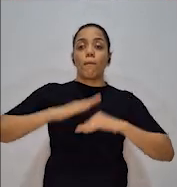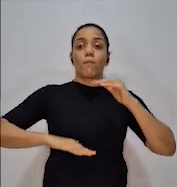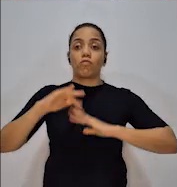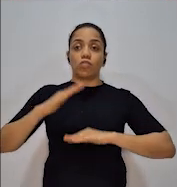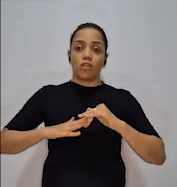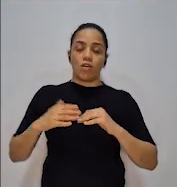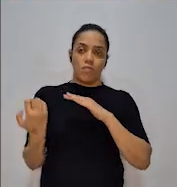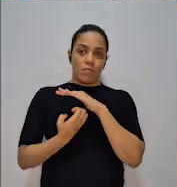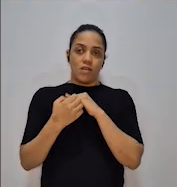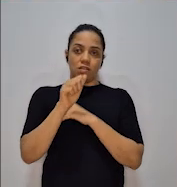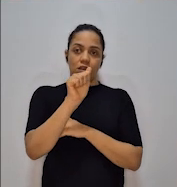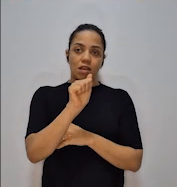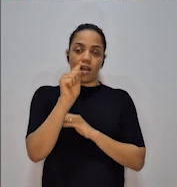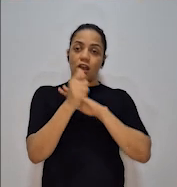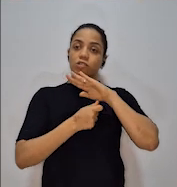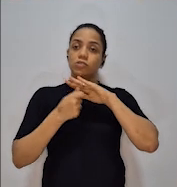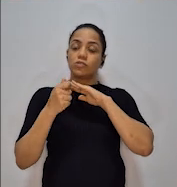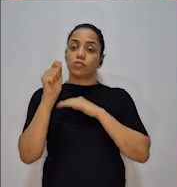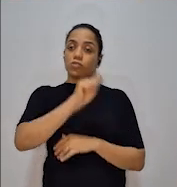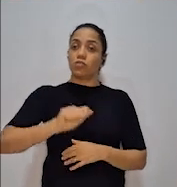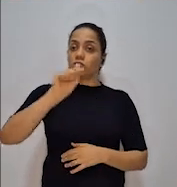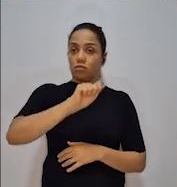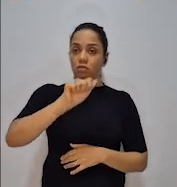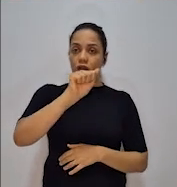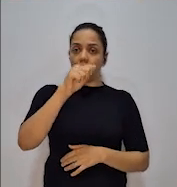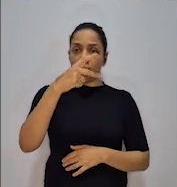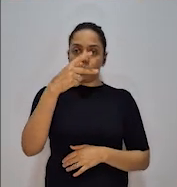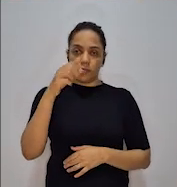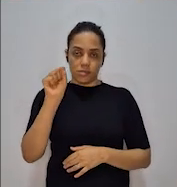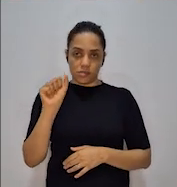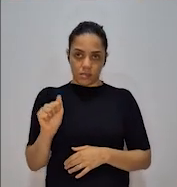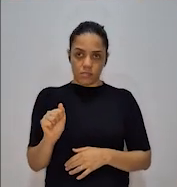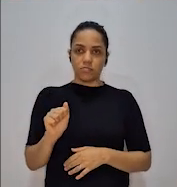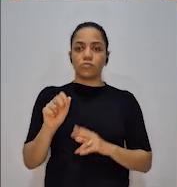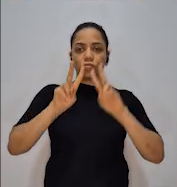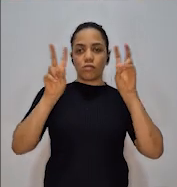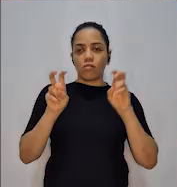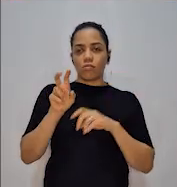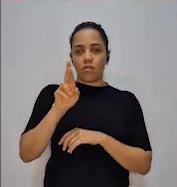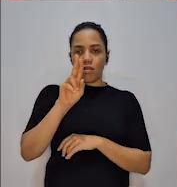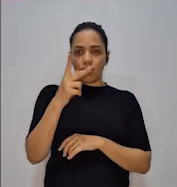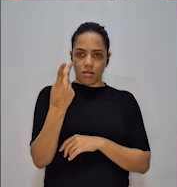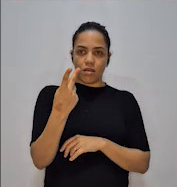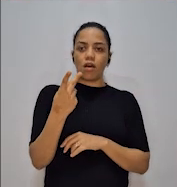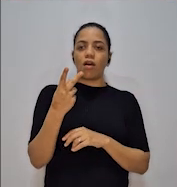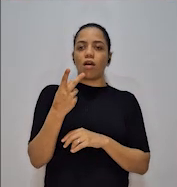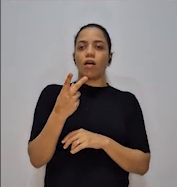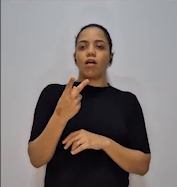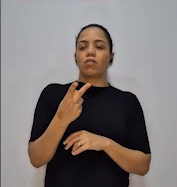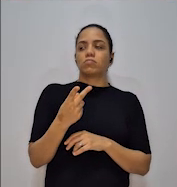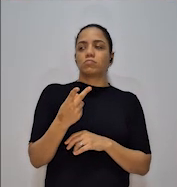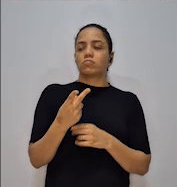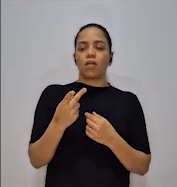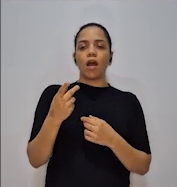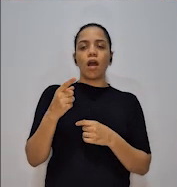APSA, que chega com um movimento diferenciado, que chega para a gente discutir o RH fora do óbvio